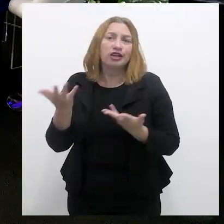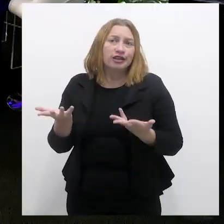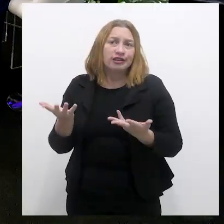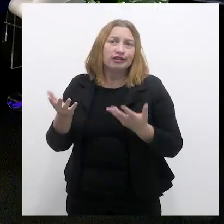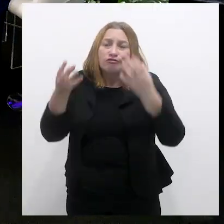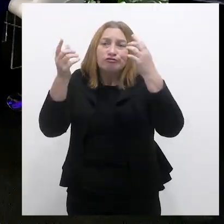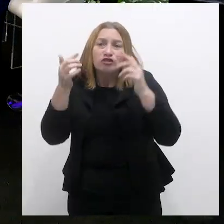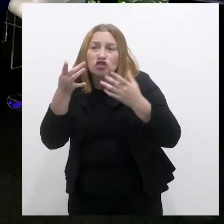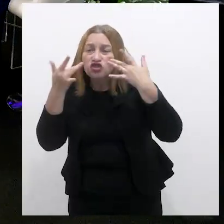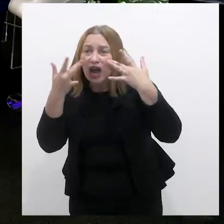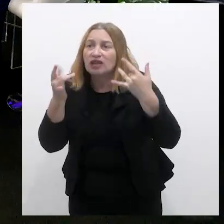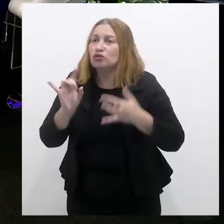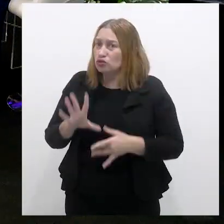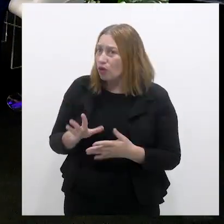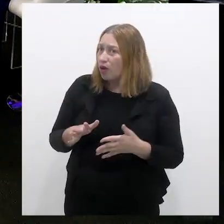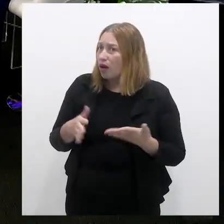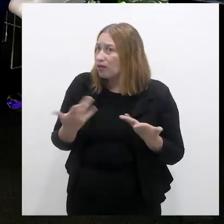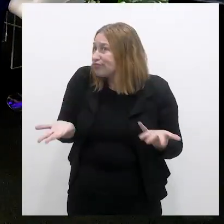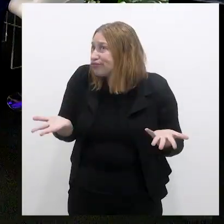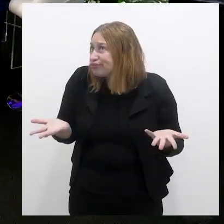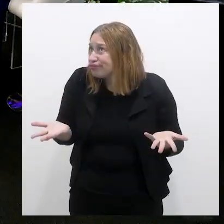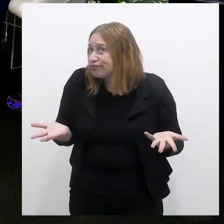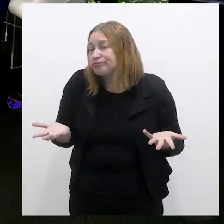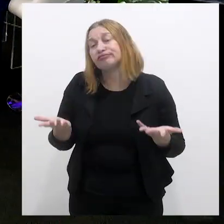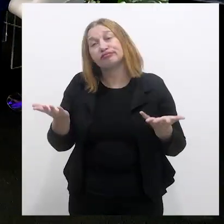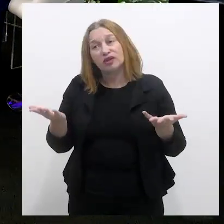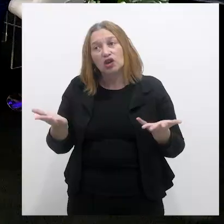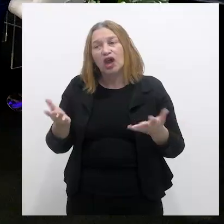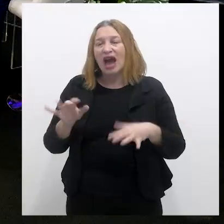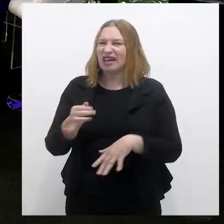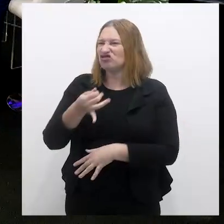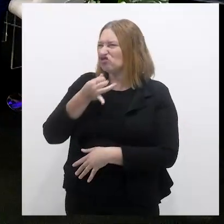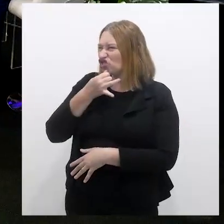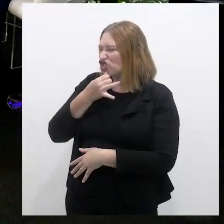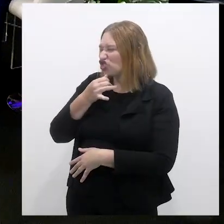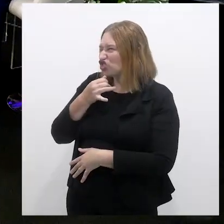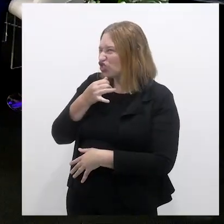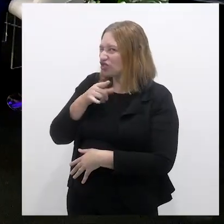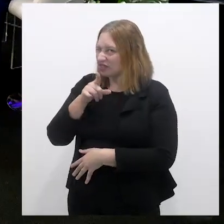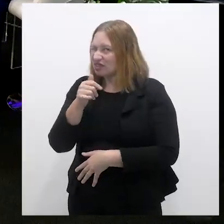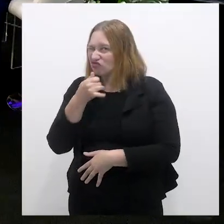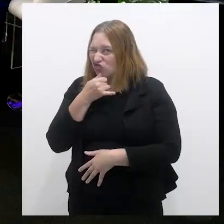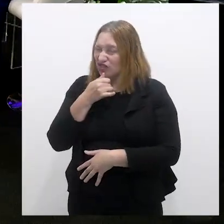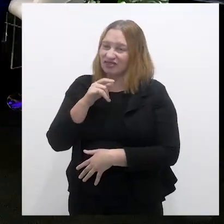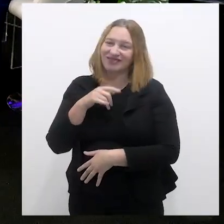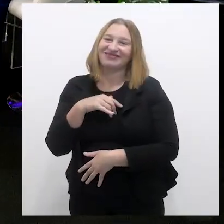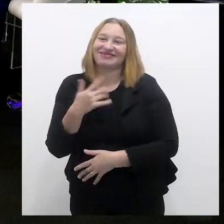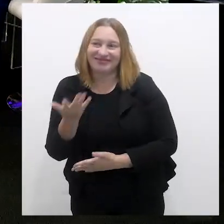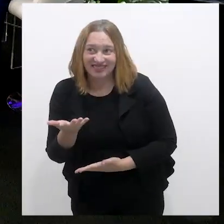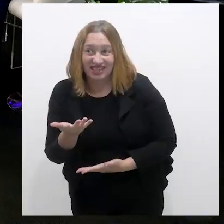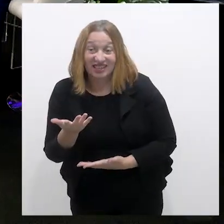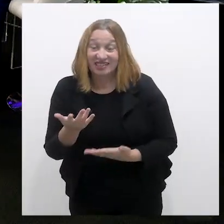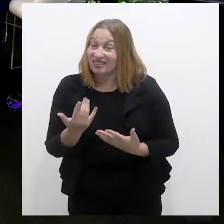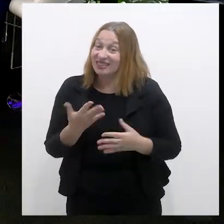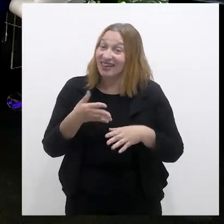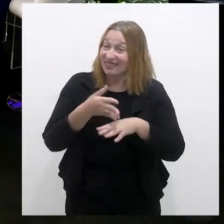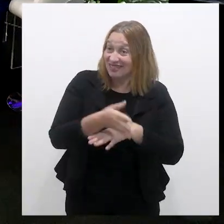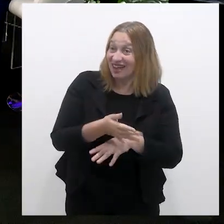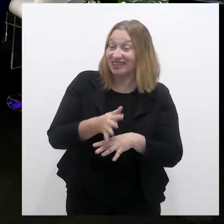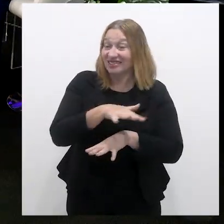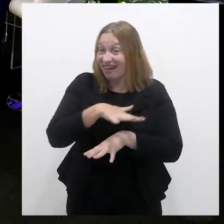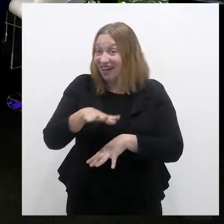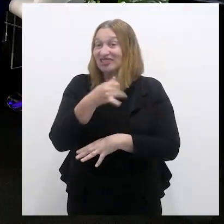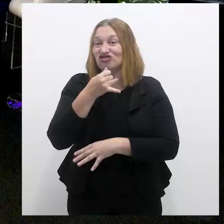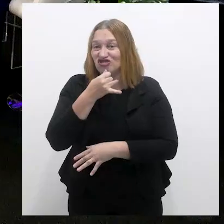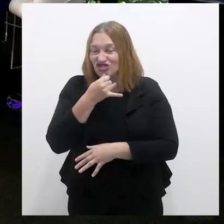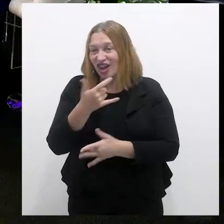tem outro tipo de experiência. E aí foi, Você né? caiu no teatro lá. Aí, muito triste. muito você ficou. Você triste. ficou muito triste de ter